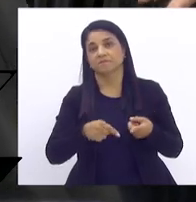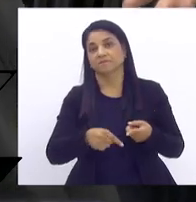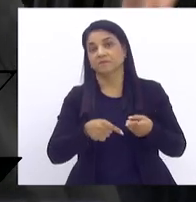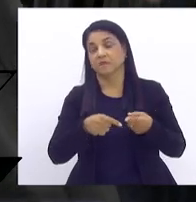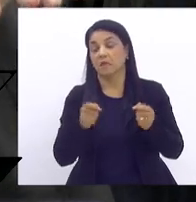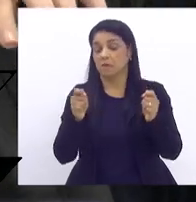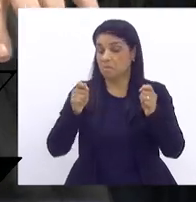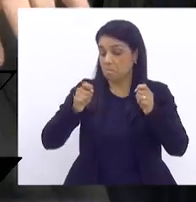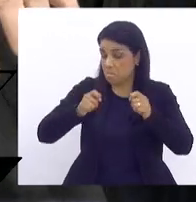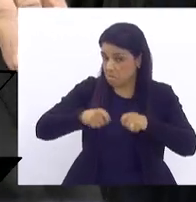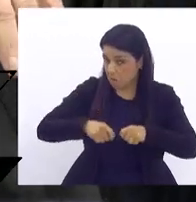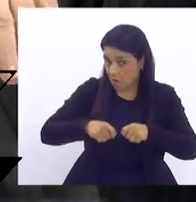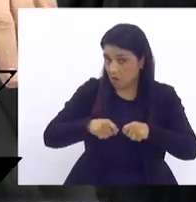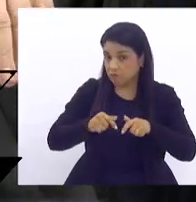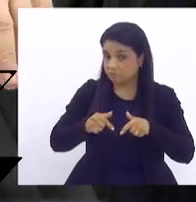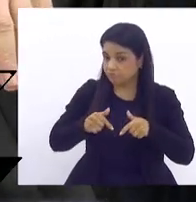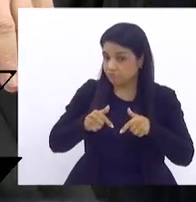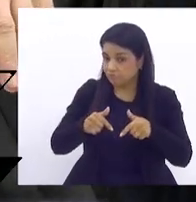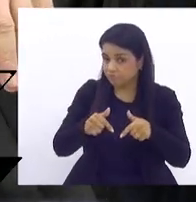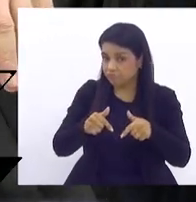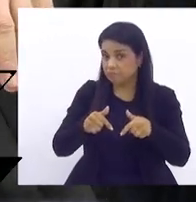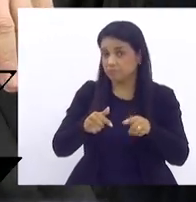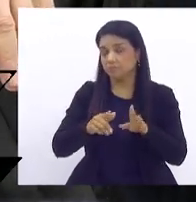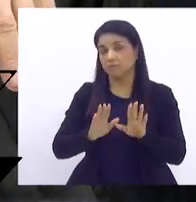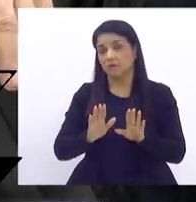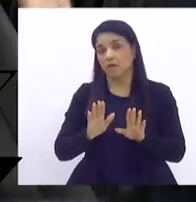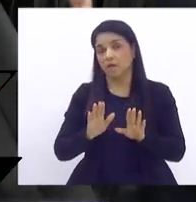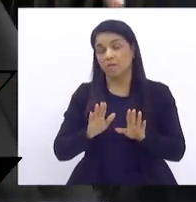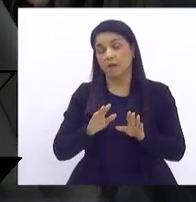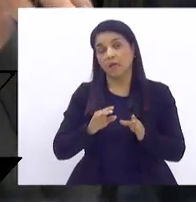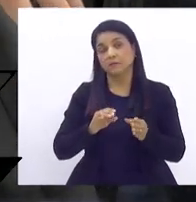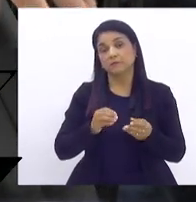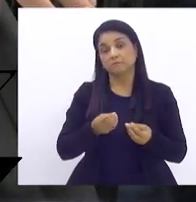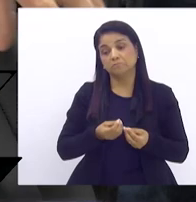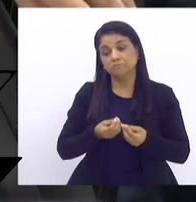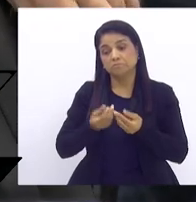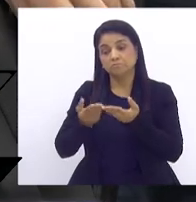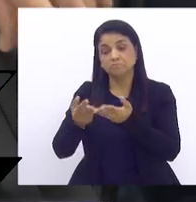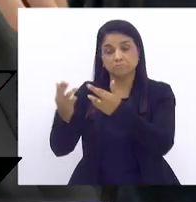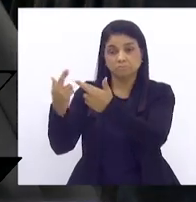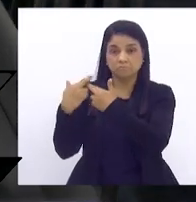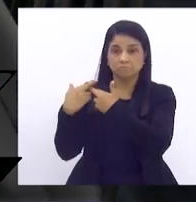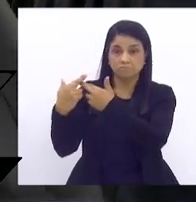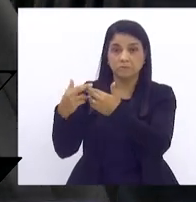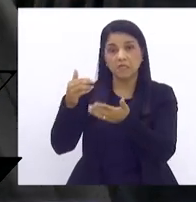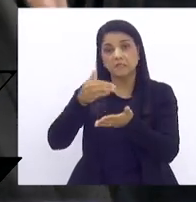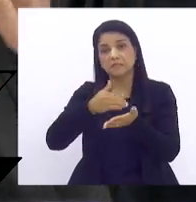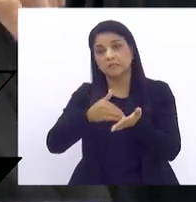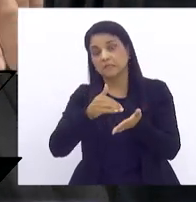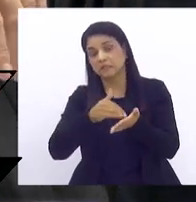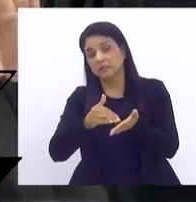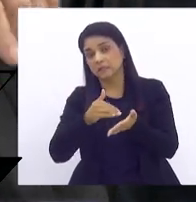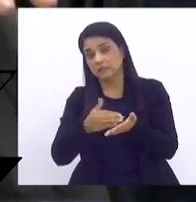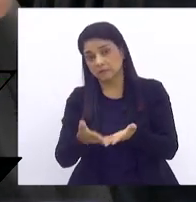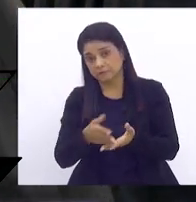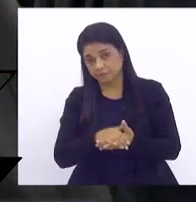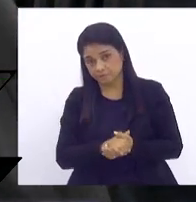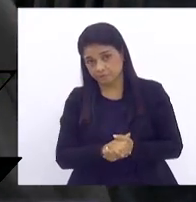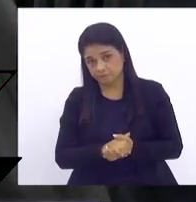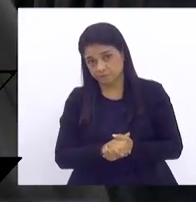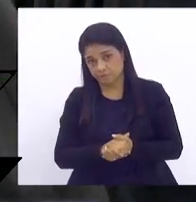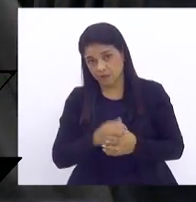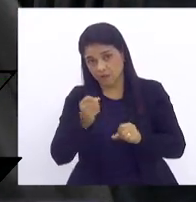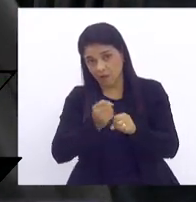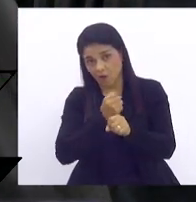fazê-lo, mas, se quiser, pode delegar as secretarias existentes a confecção